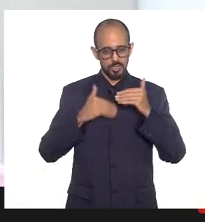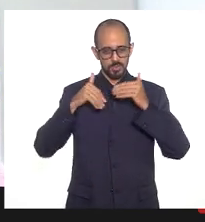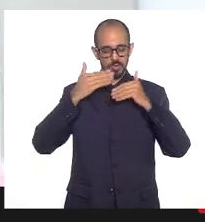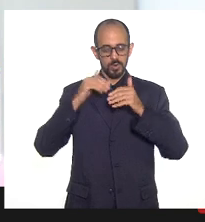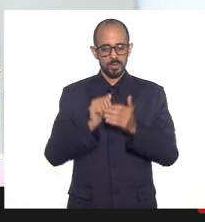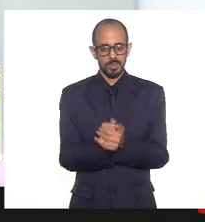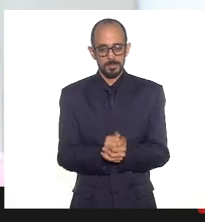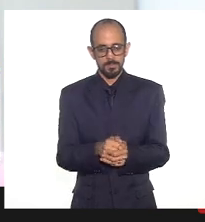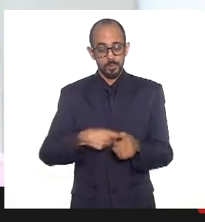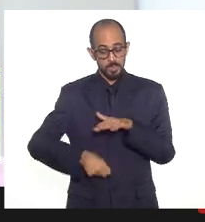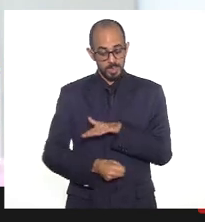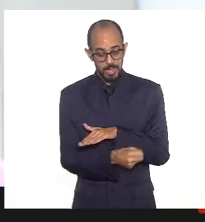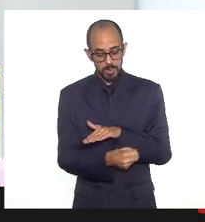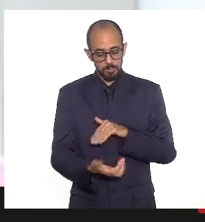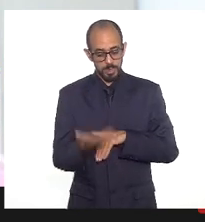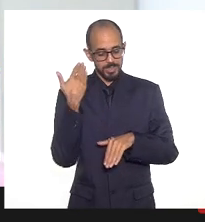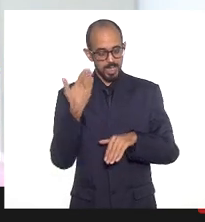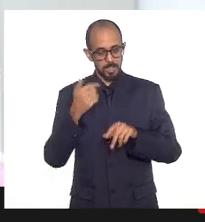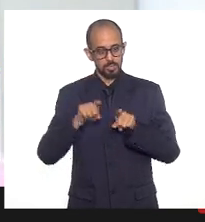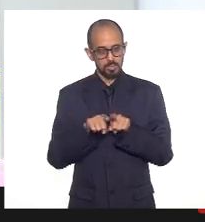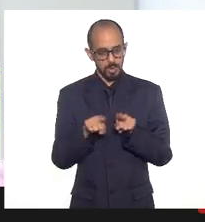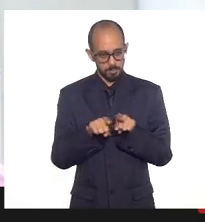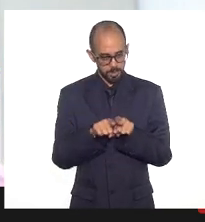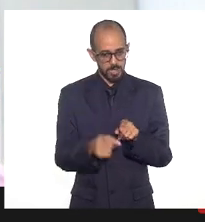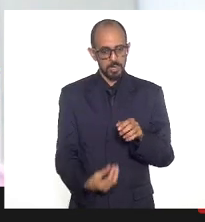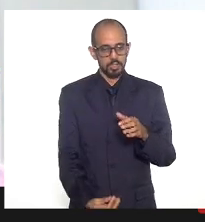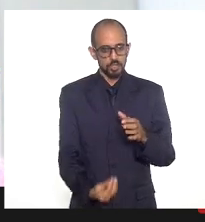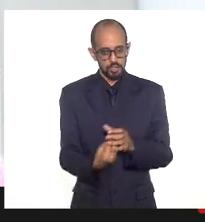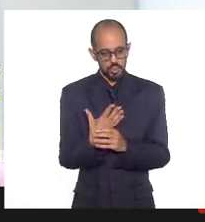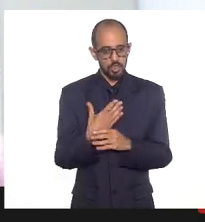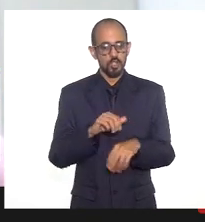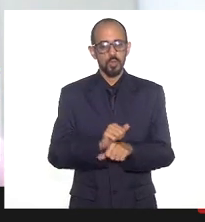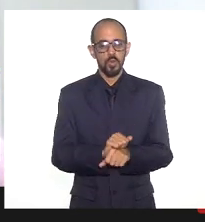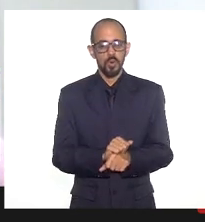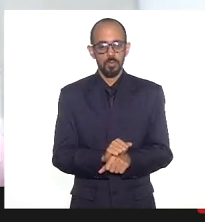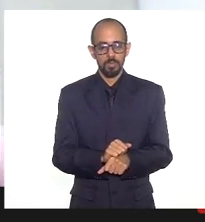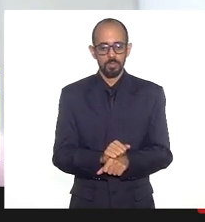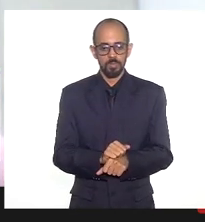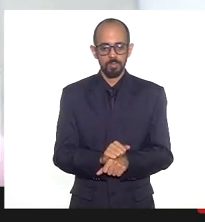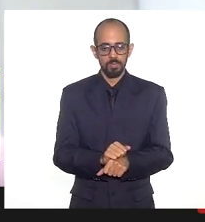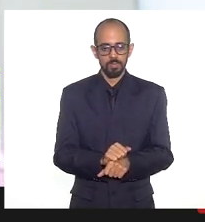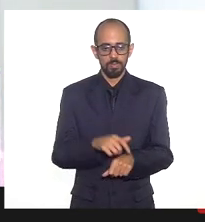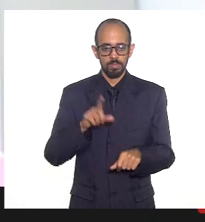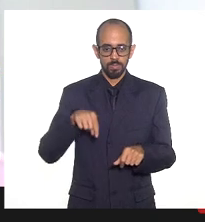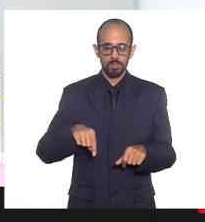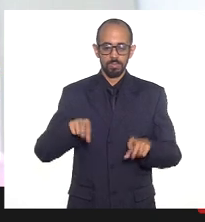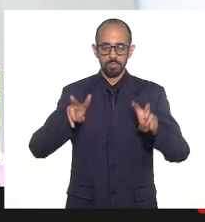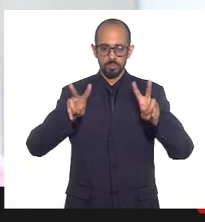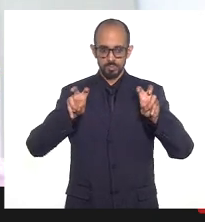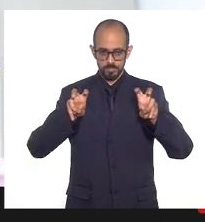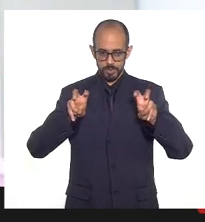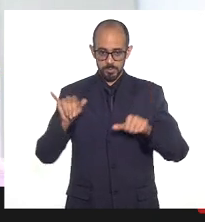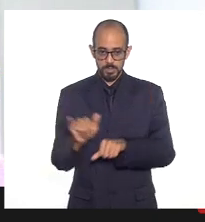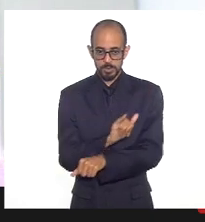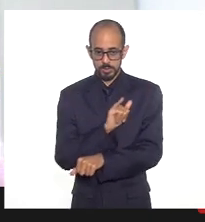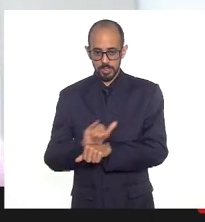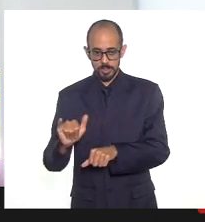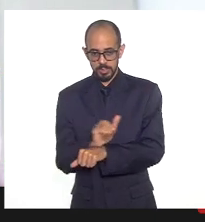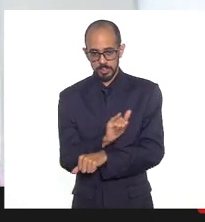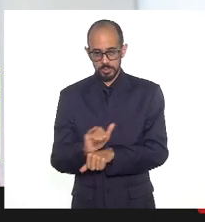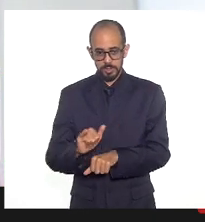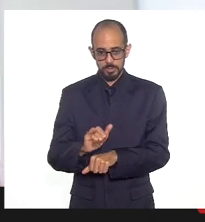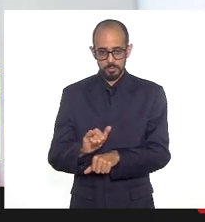também construído uma frente parlamentar para a democratização da comunicação. Esse é um tema estratégico para a democratização do